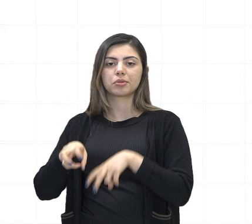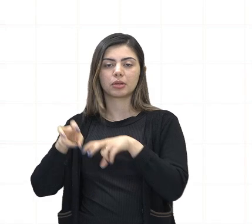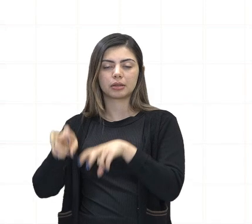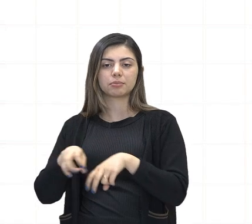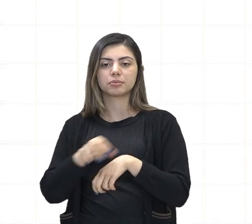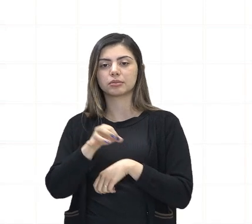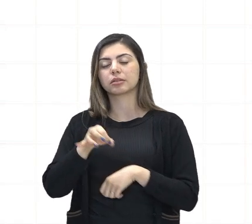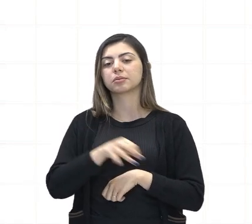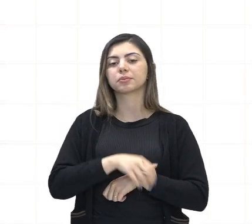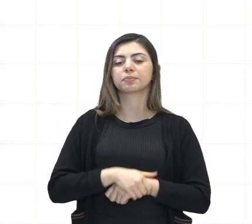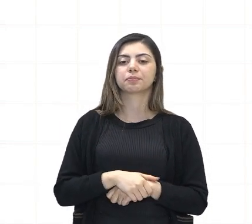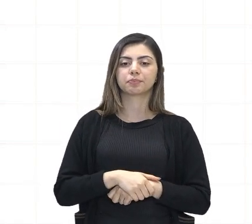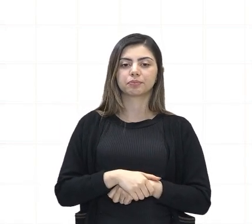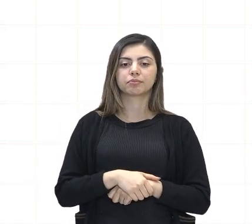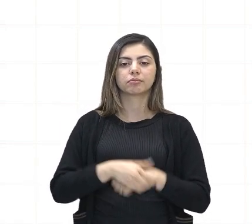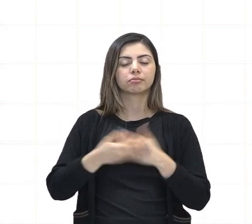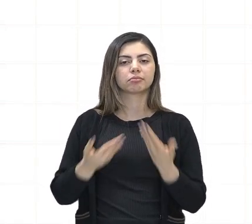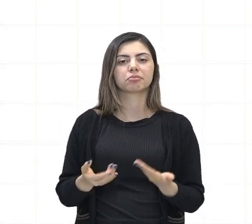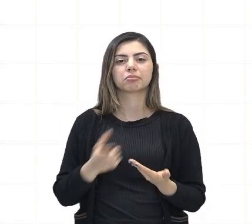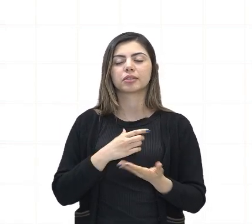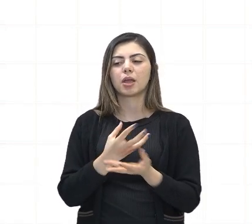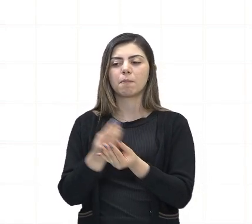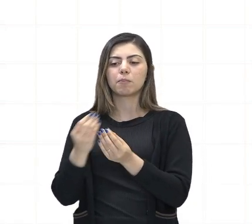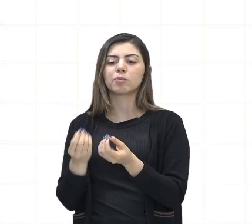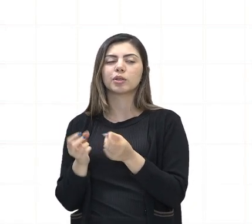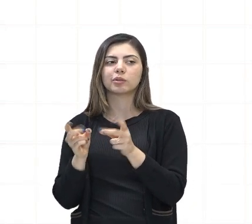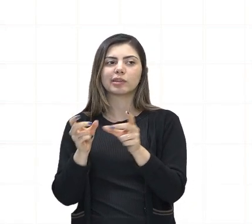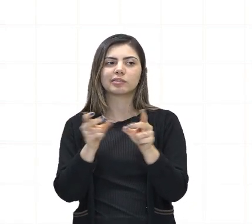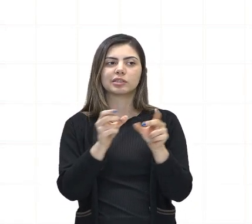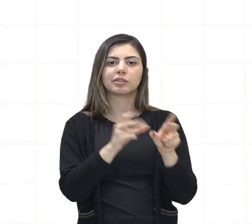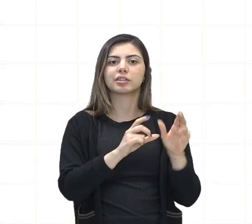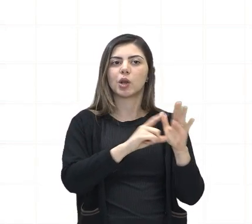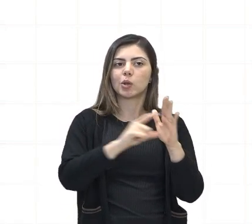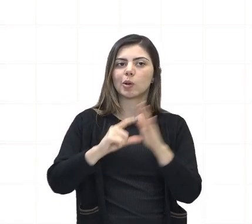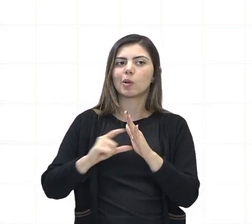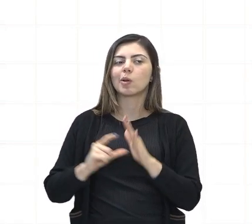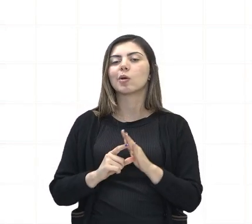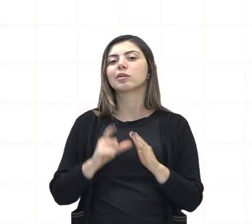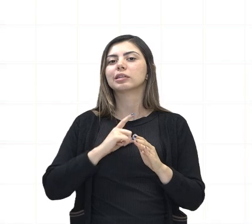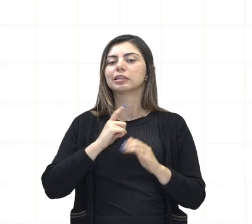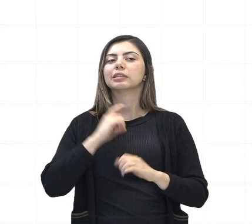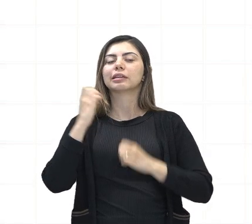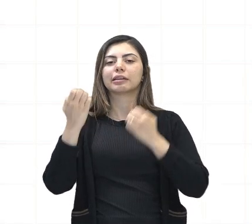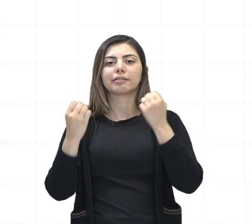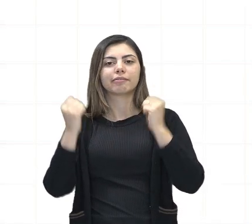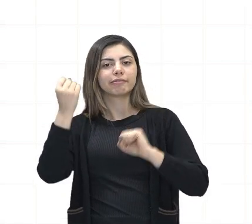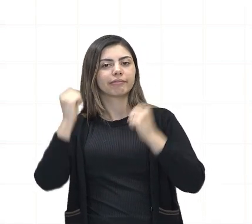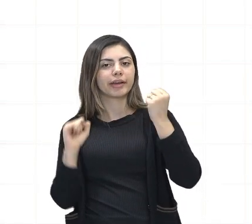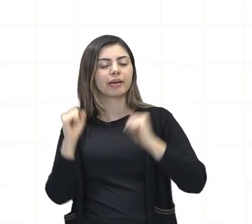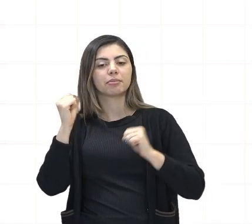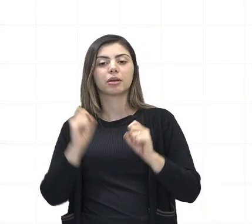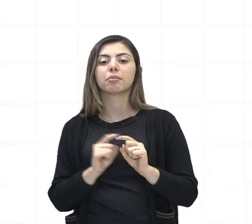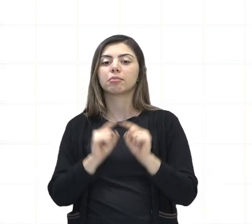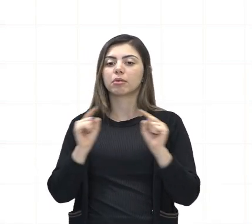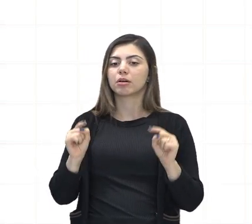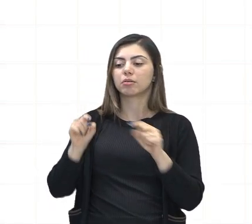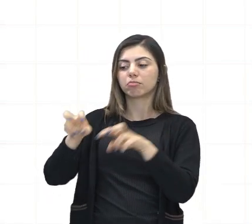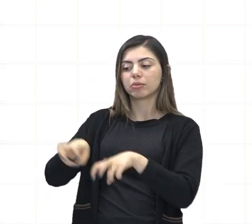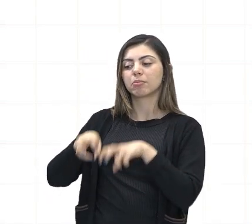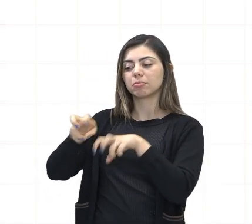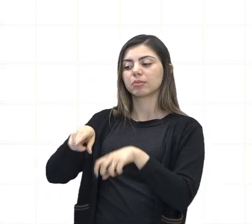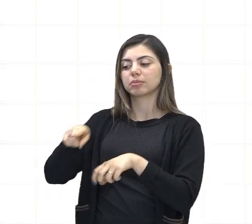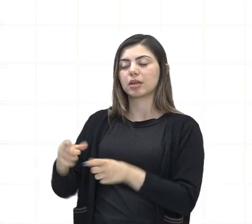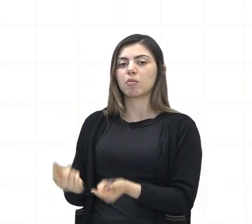ali, tem muito comércio na Argentina, tem muita indústria na Argentina também, mas é a agropecuária que gera